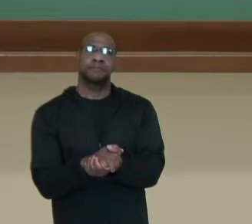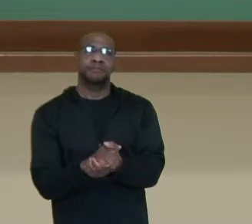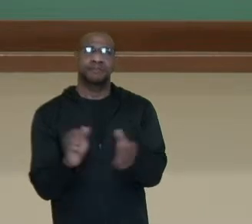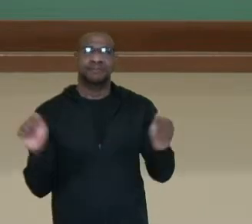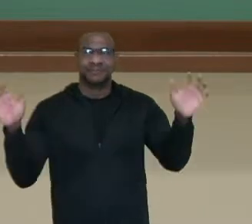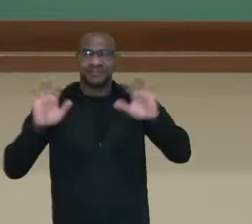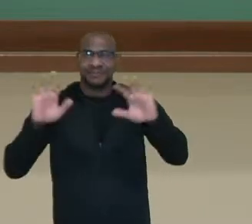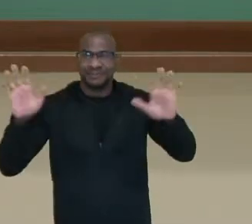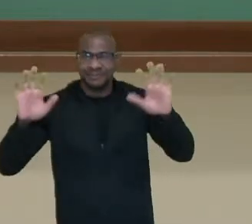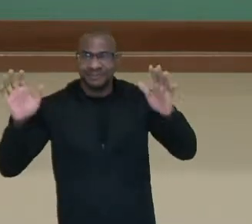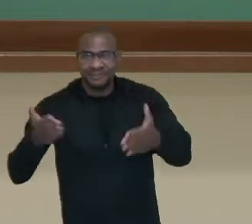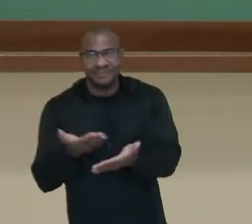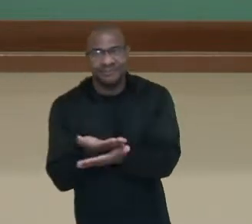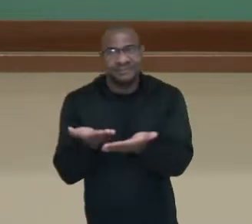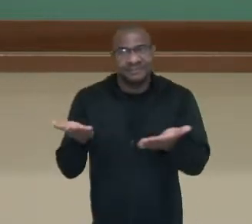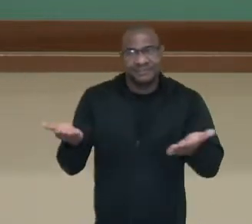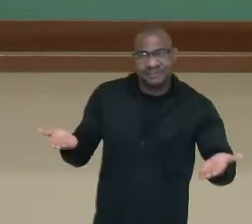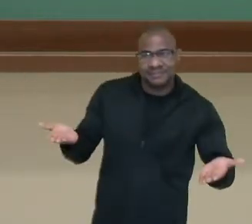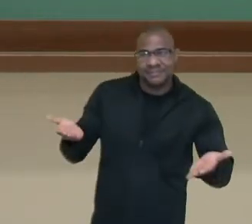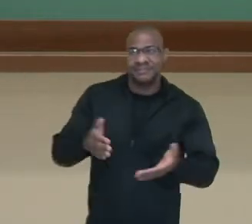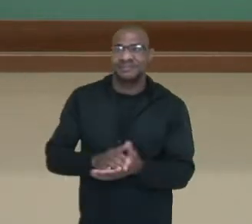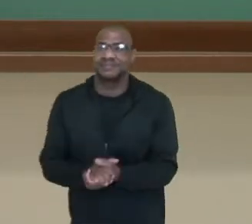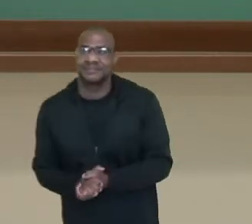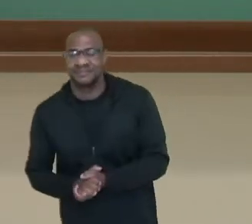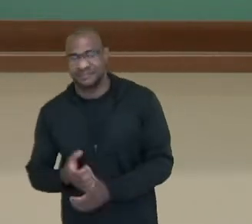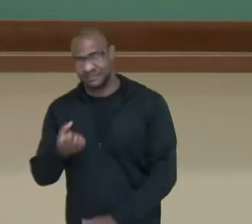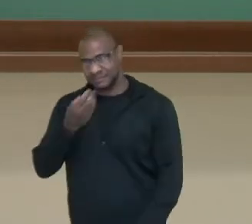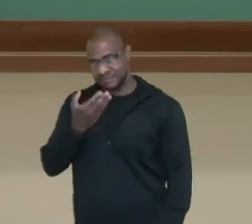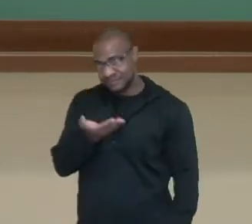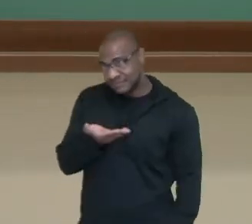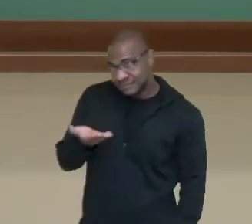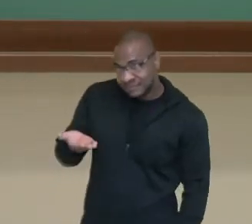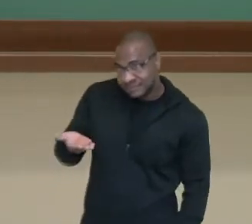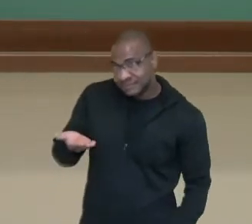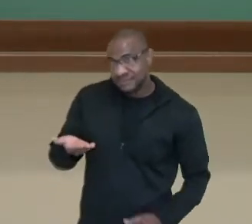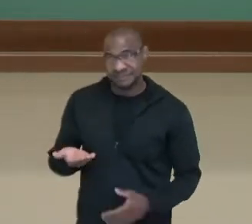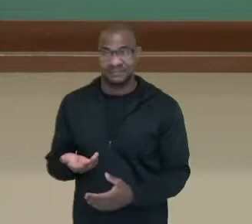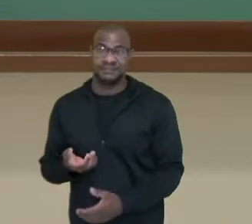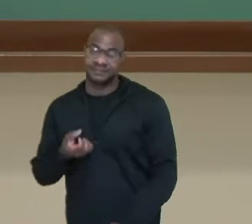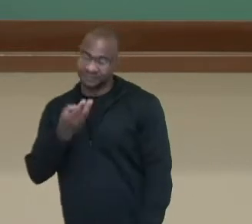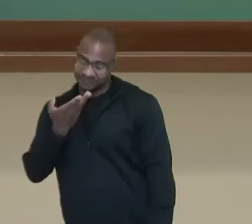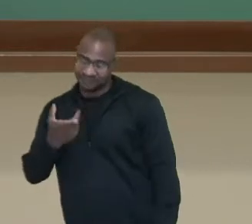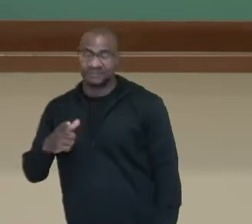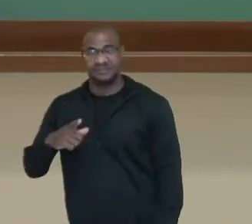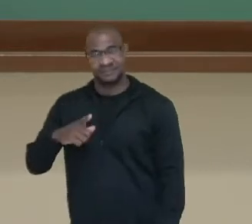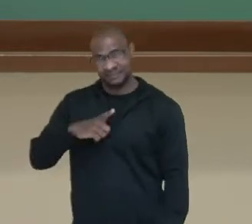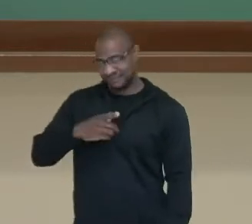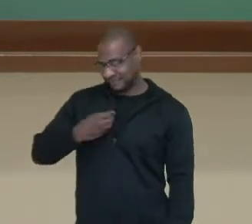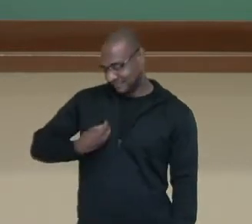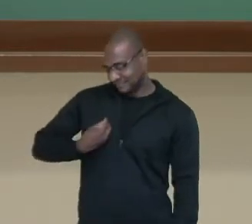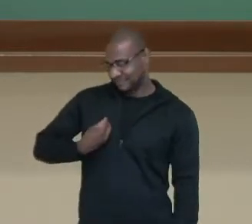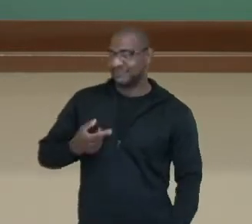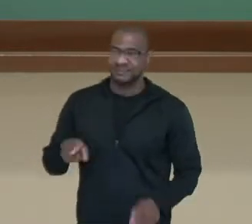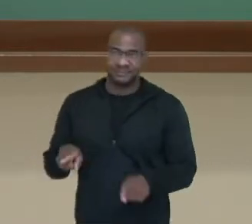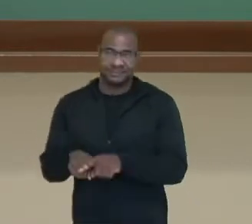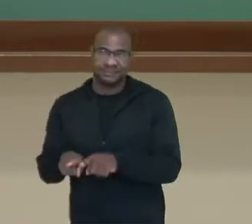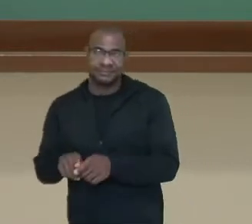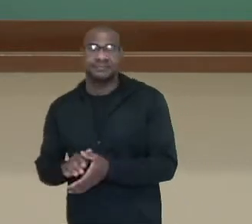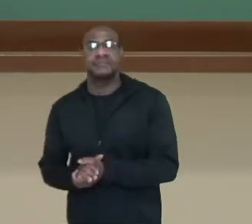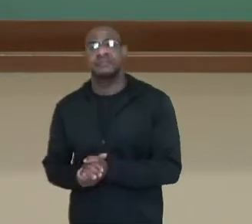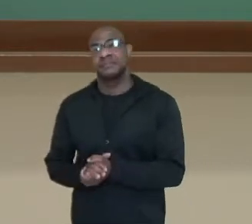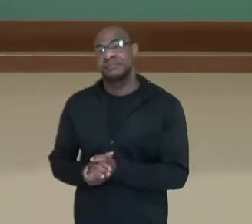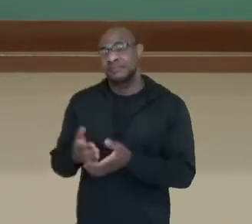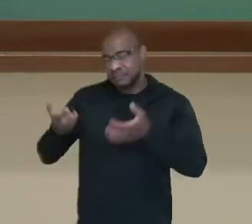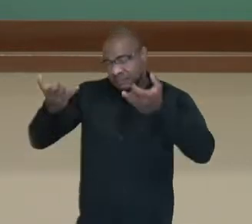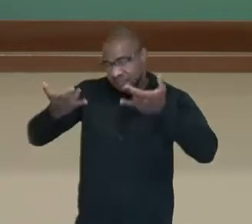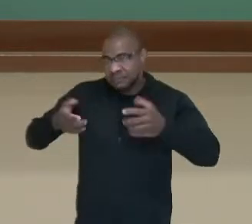Olá, queridos alunos do 7º ano, tudo bem com você? Eu estou bem, professora Elisângela, e nós vamos falar nessa